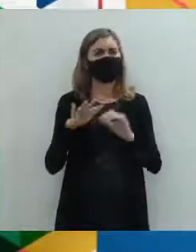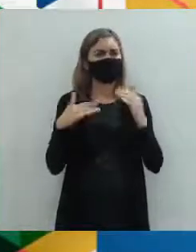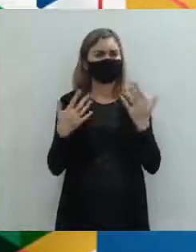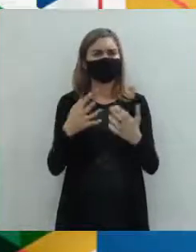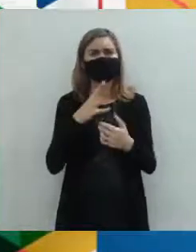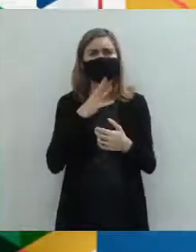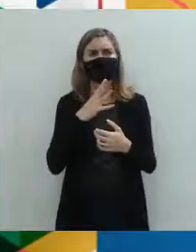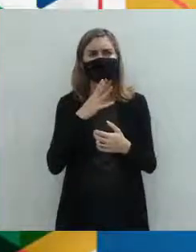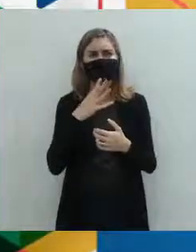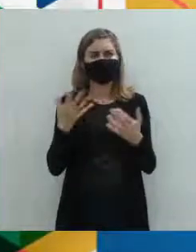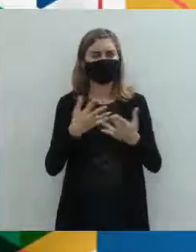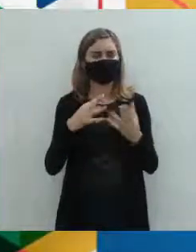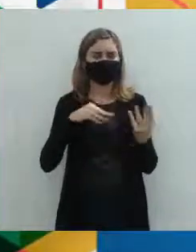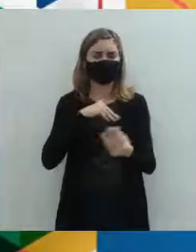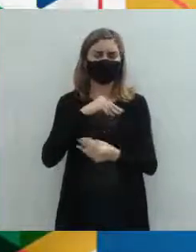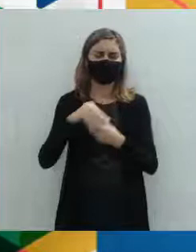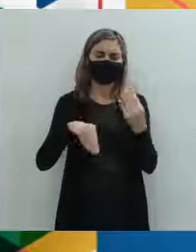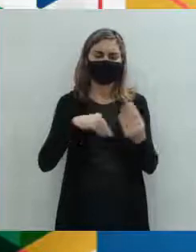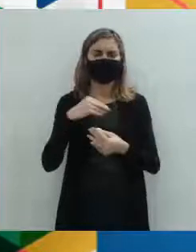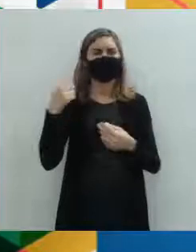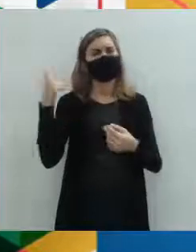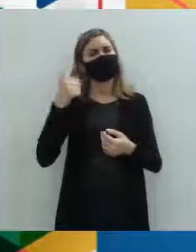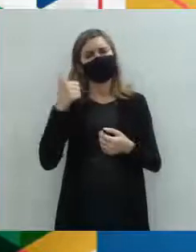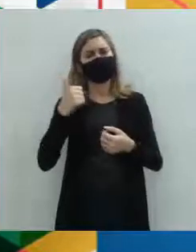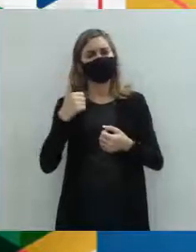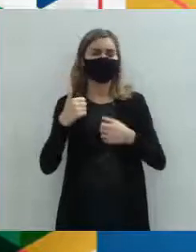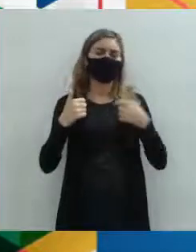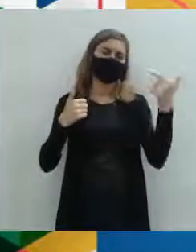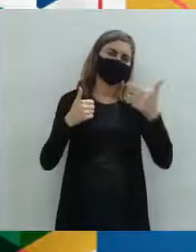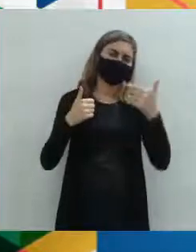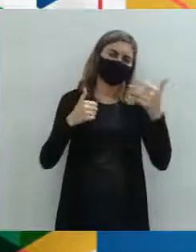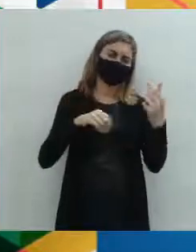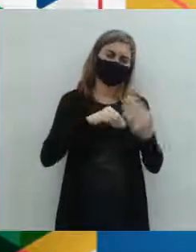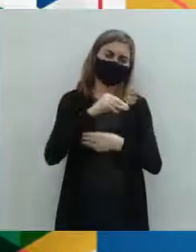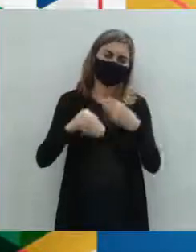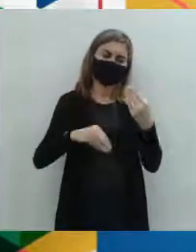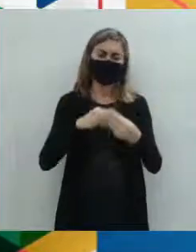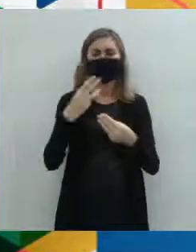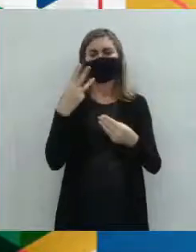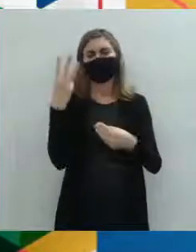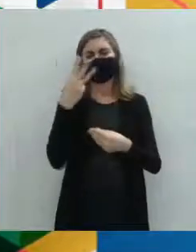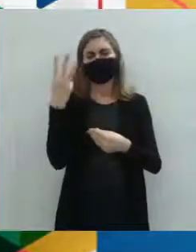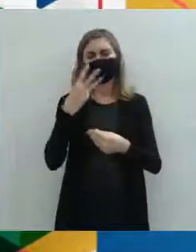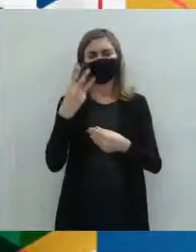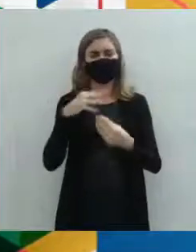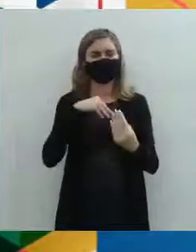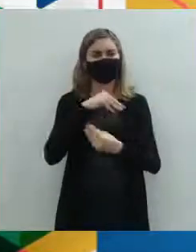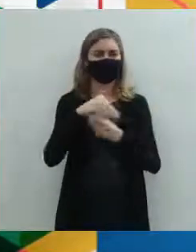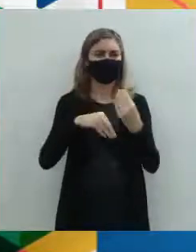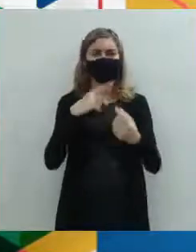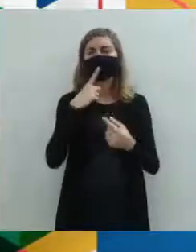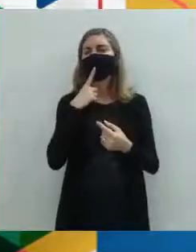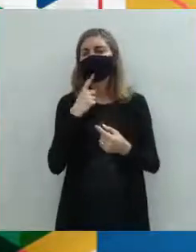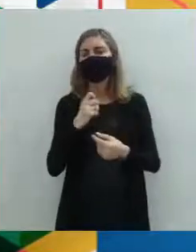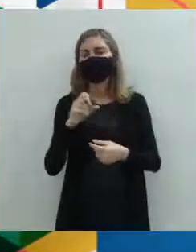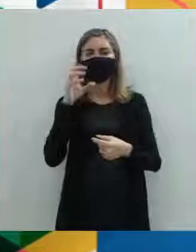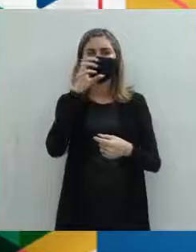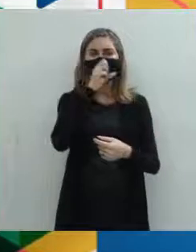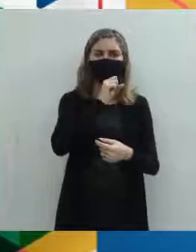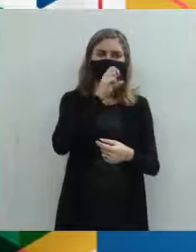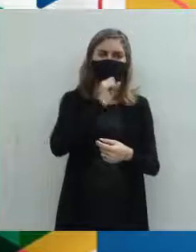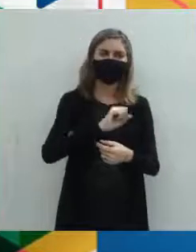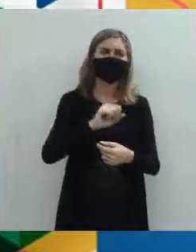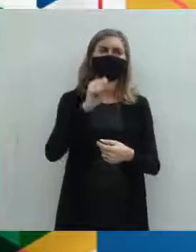conhecer agora a mistura de uma primária com a secundária que vai dar uma terciária. Então, por exemplo, se eu misturo vermelho com laranja, vai